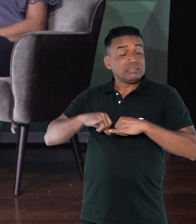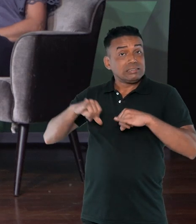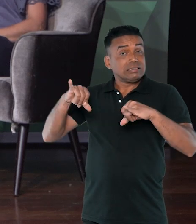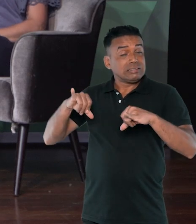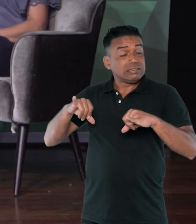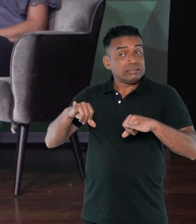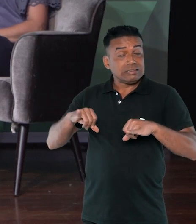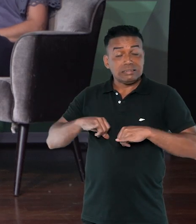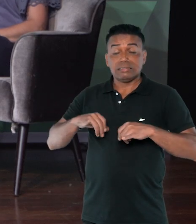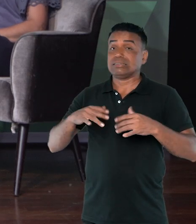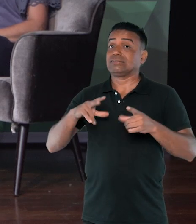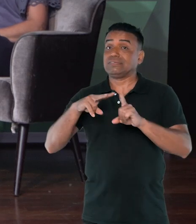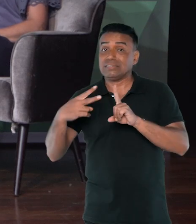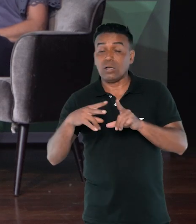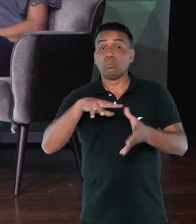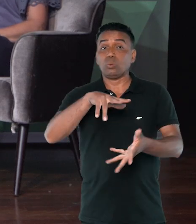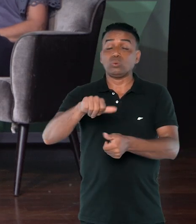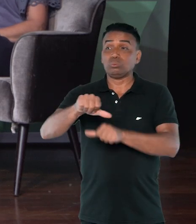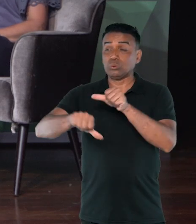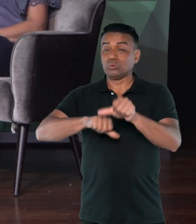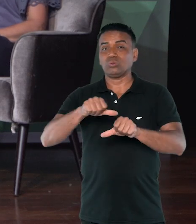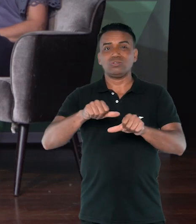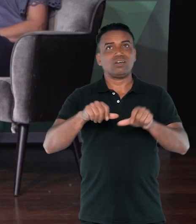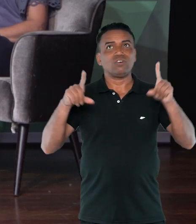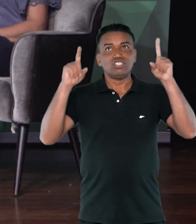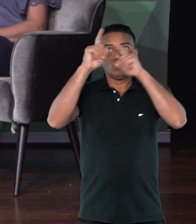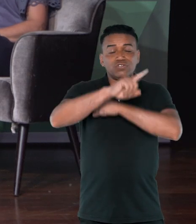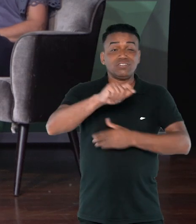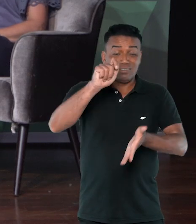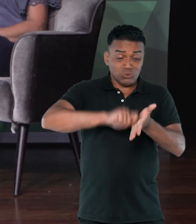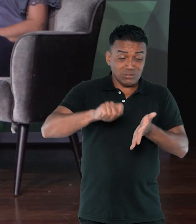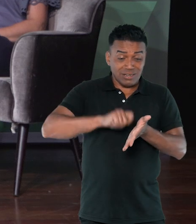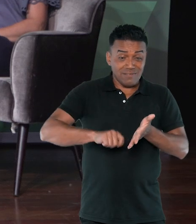que você se resguarda como psicóloga desses casos tão duros de ouvir?